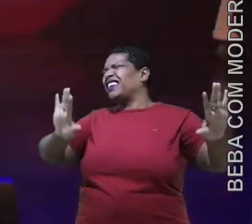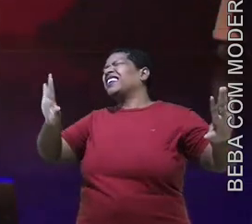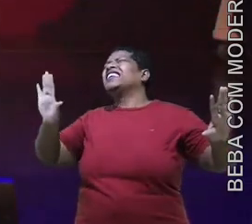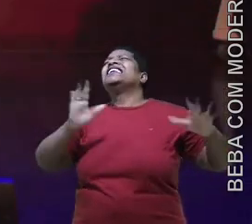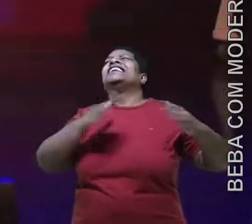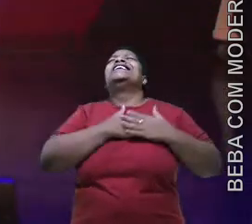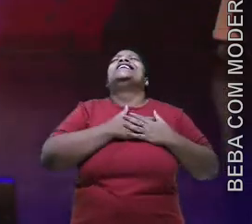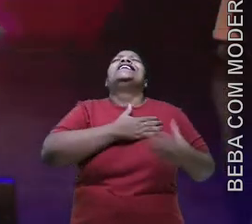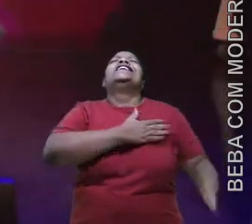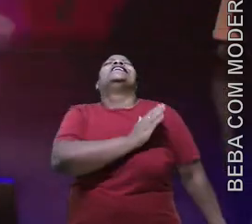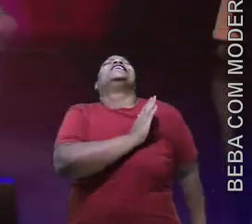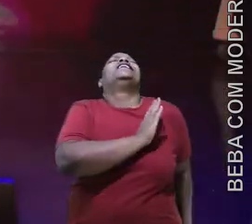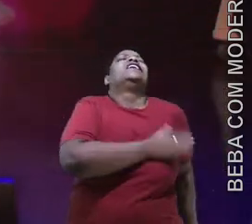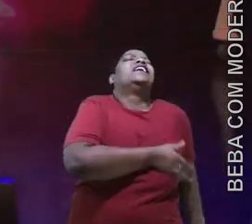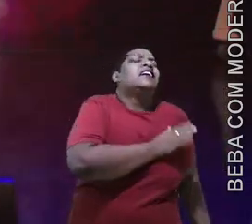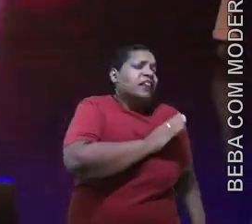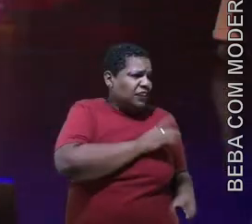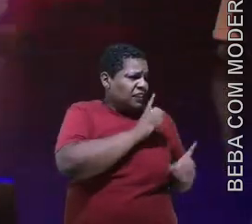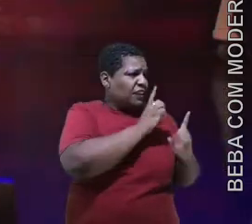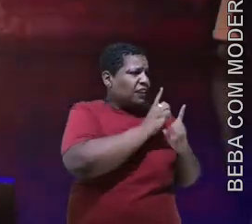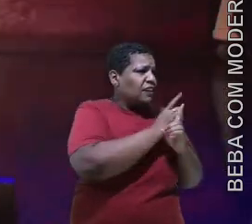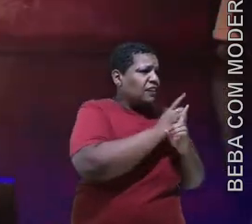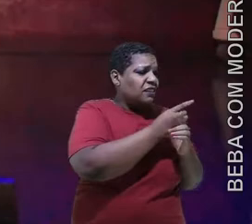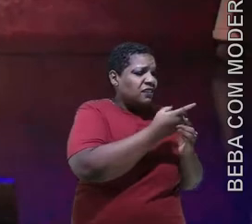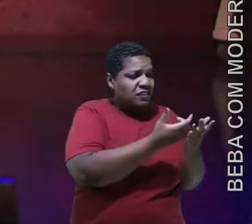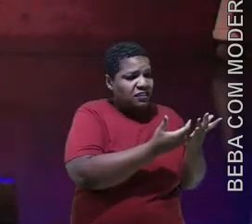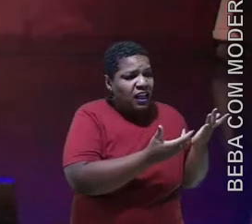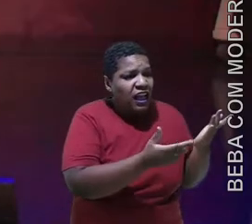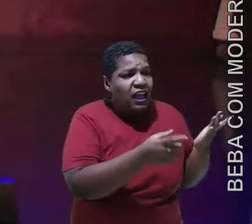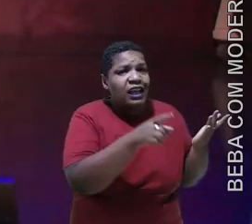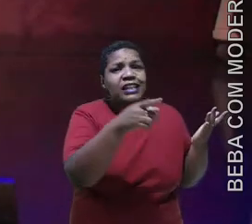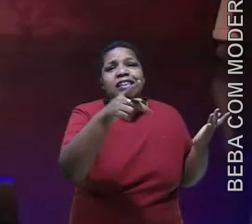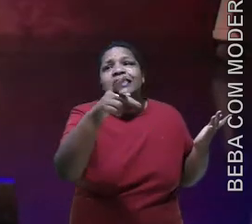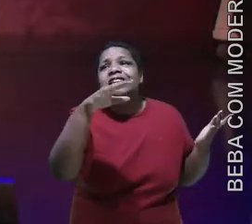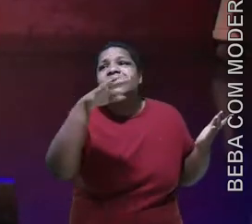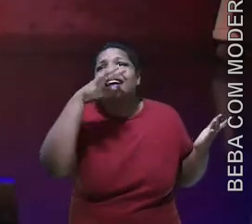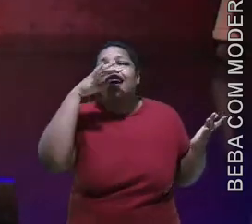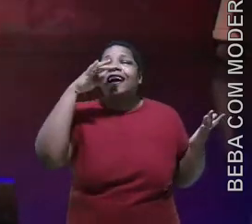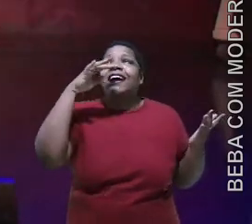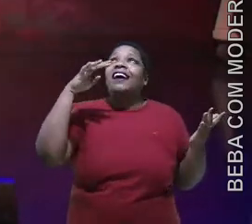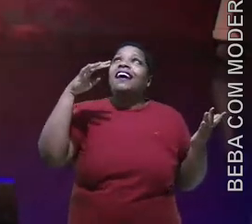coração tão vestidinho você é